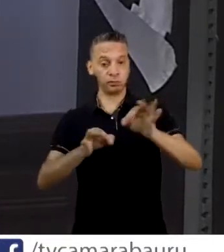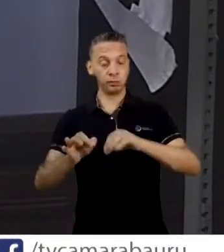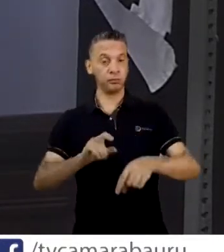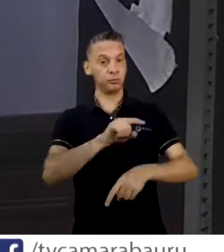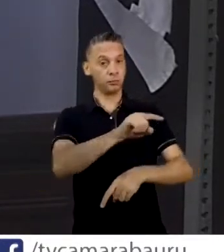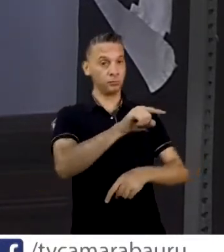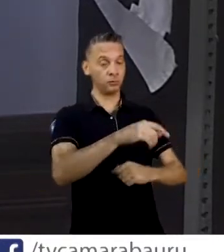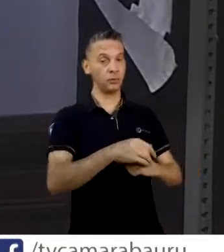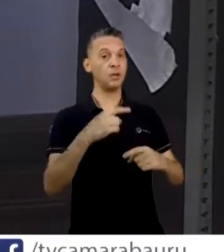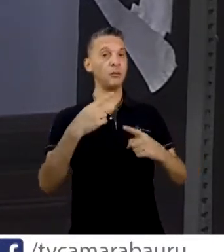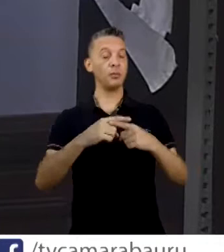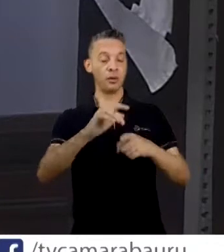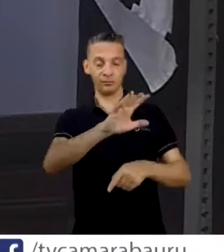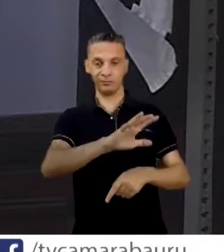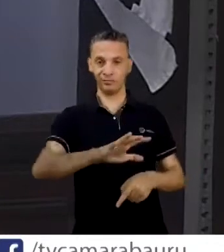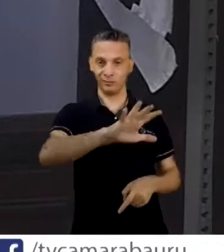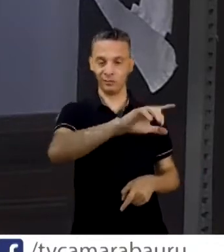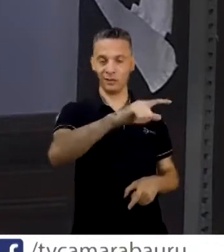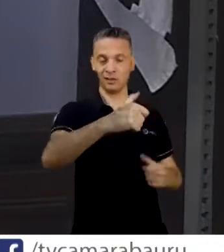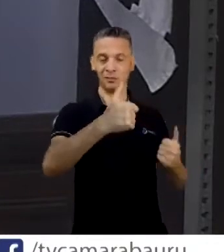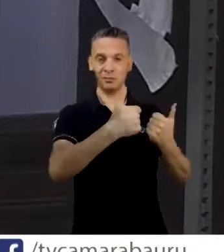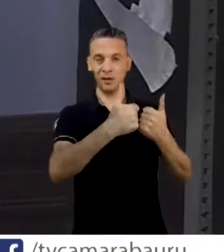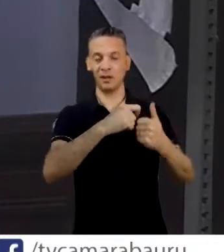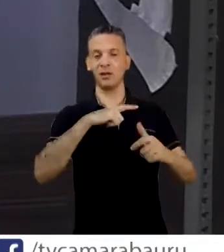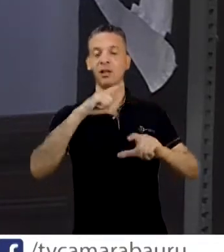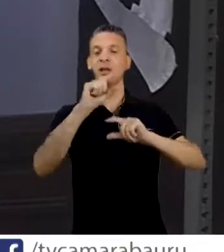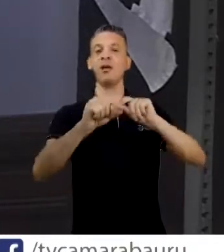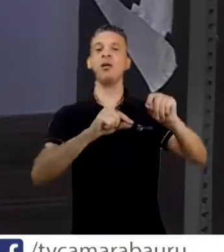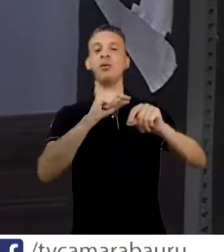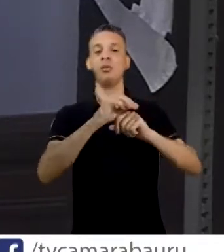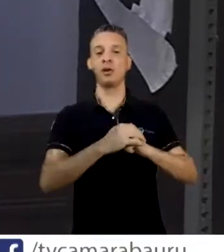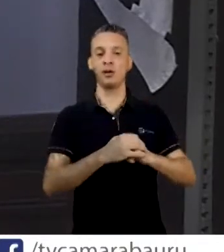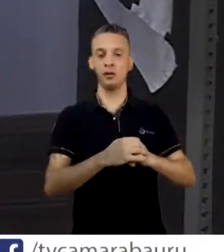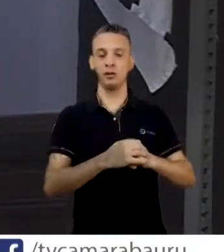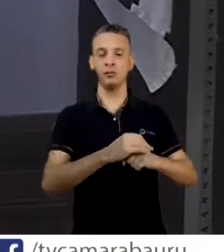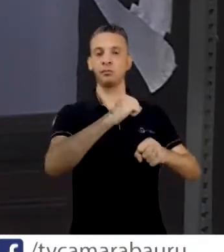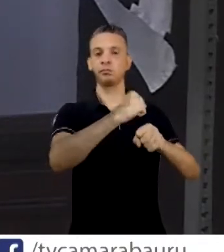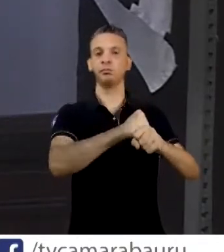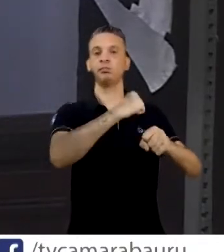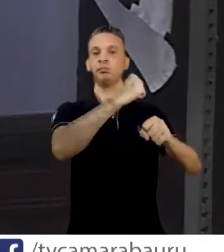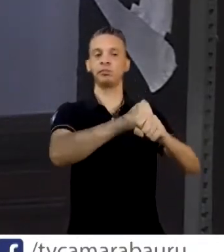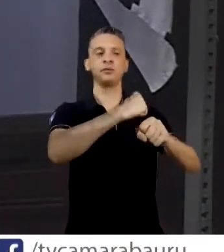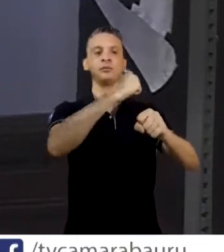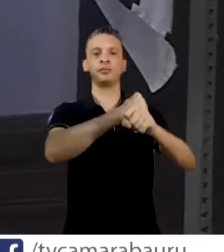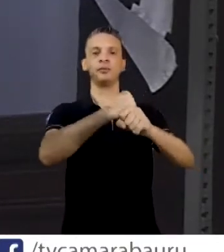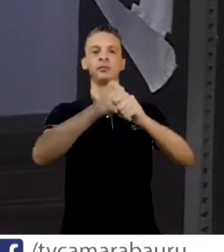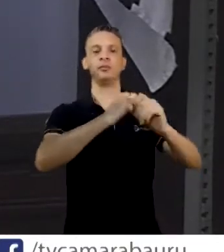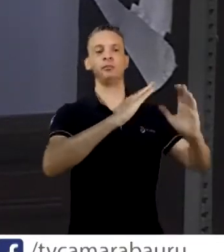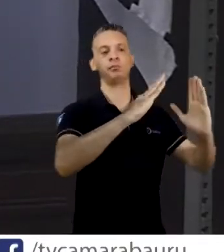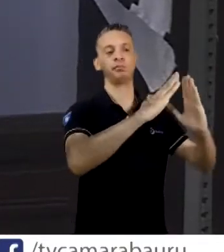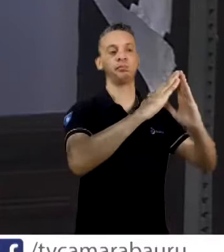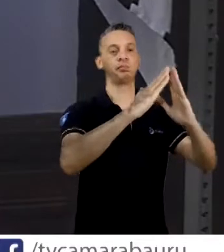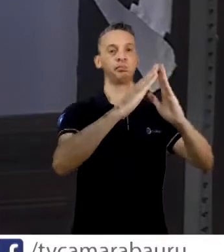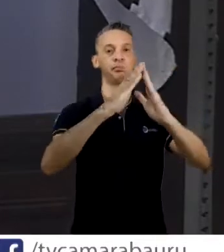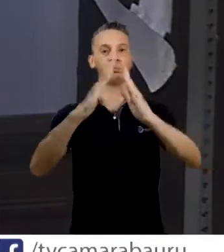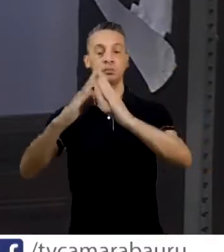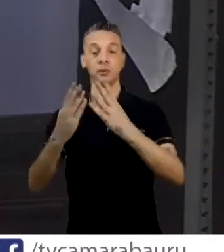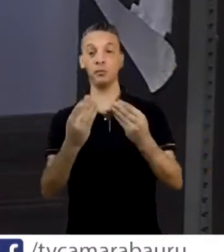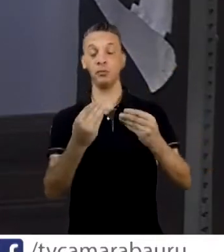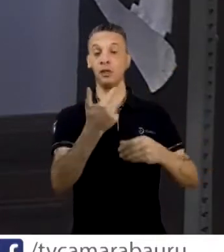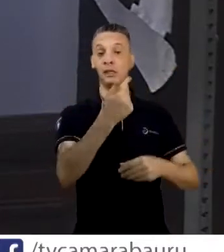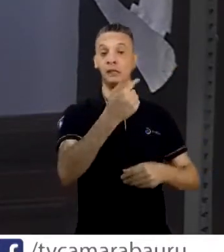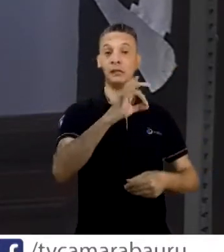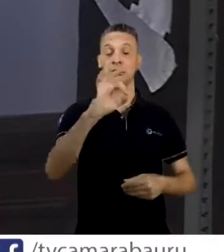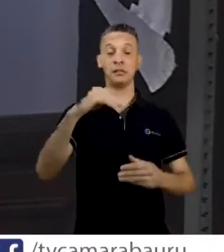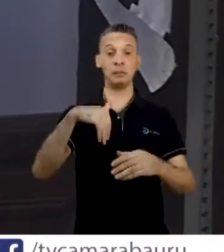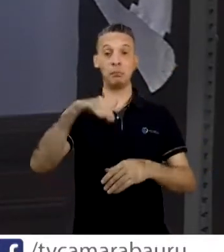sendo construída, né, construída mais de 700 moradias, e cada vez mais é uma região que,